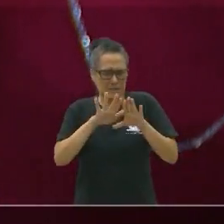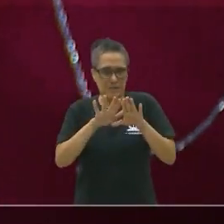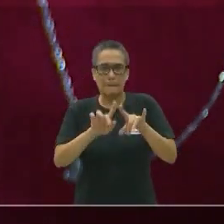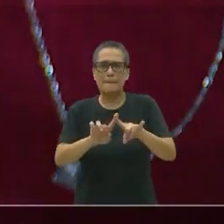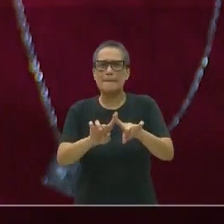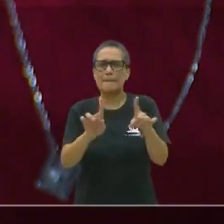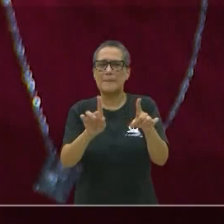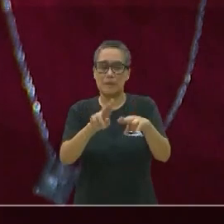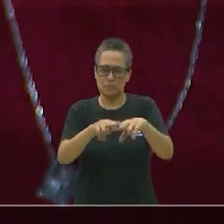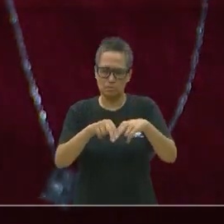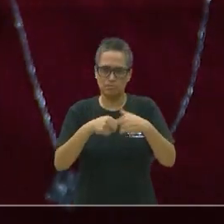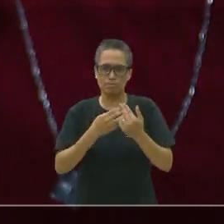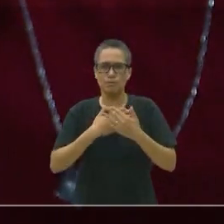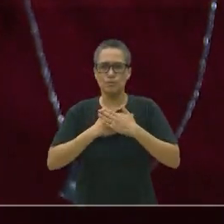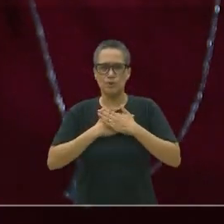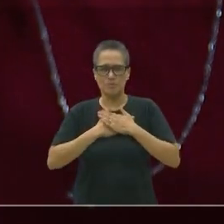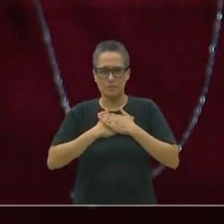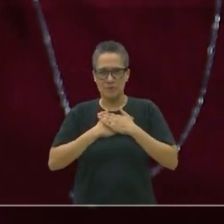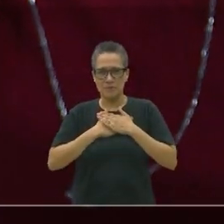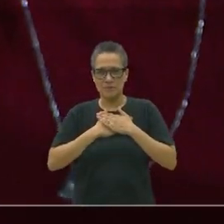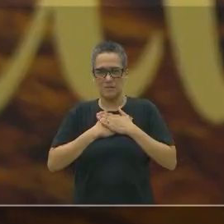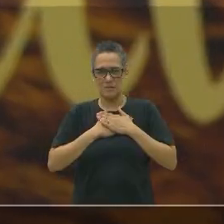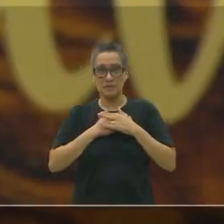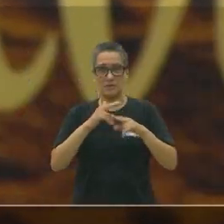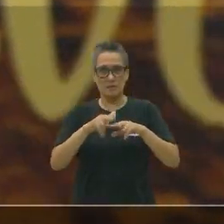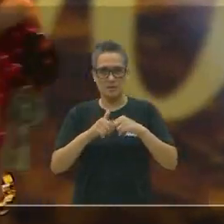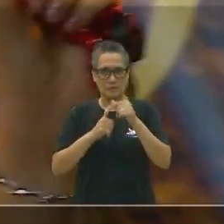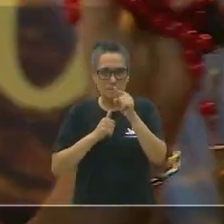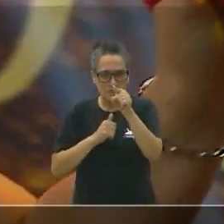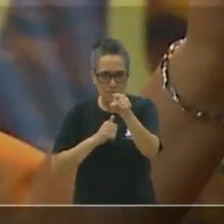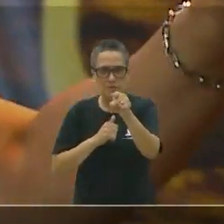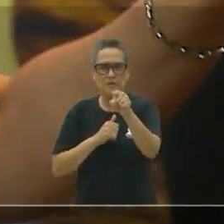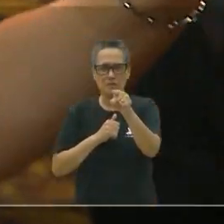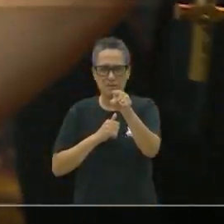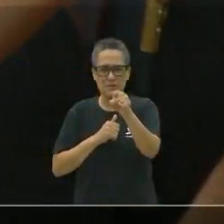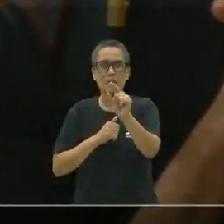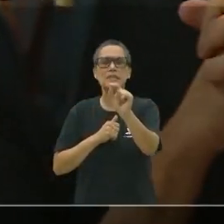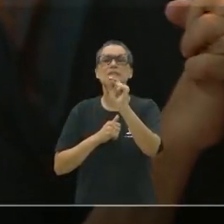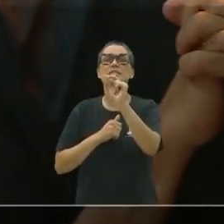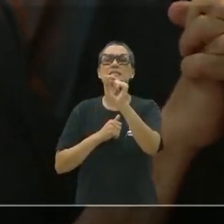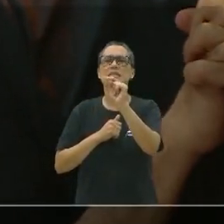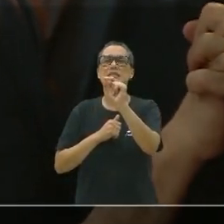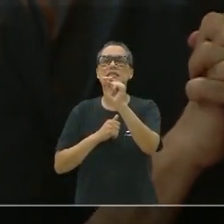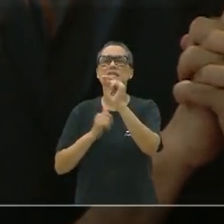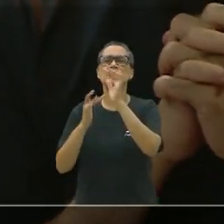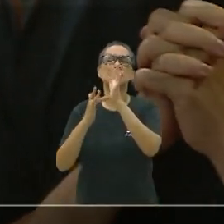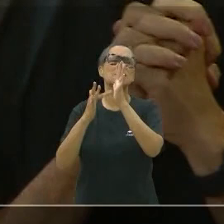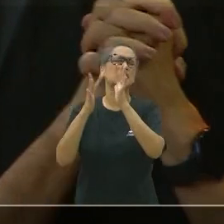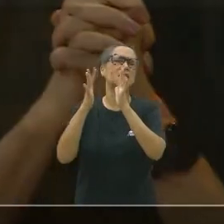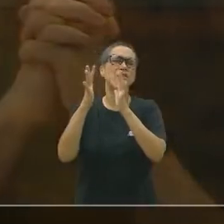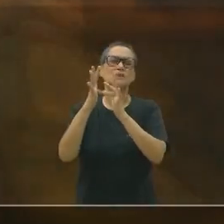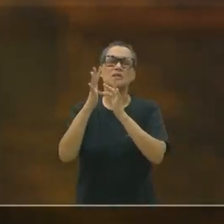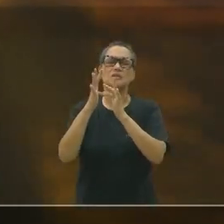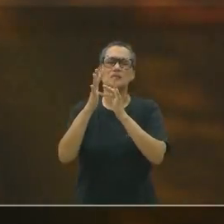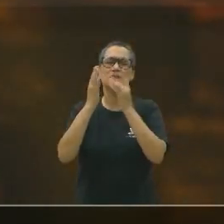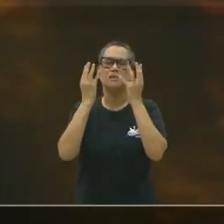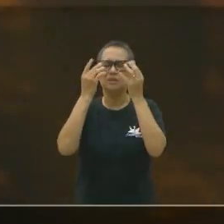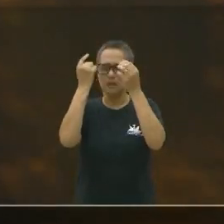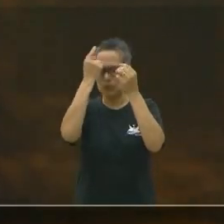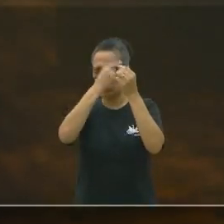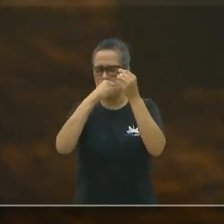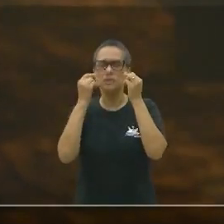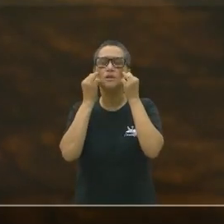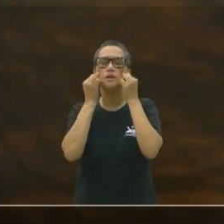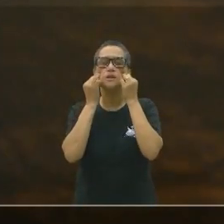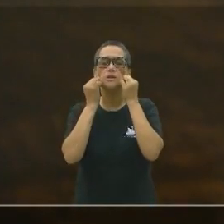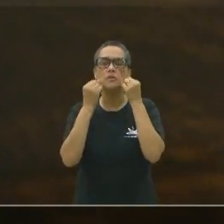exatamente por mim e por você que Ele teve a face desfigurada, para